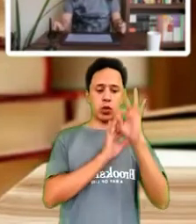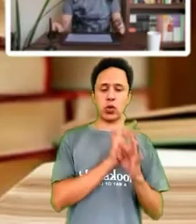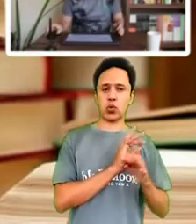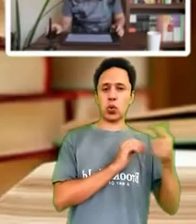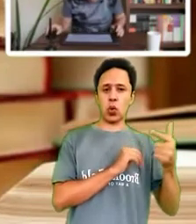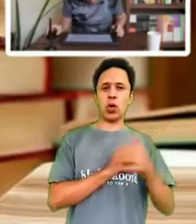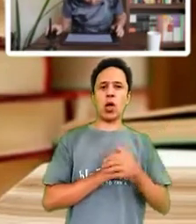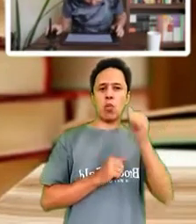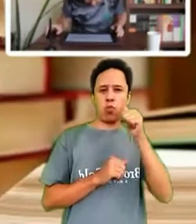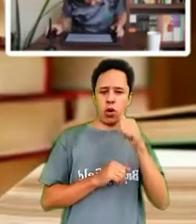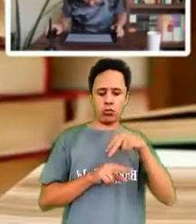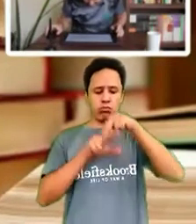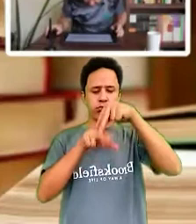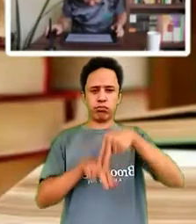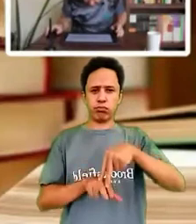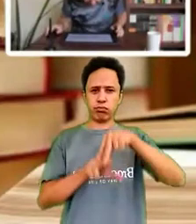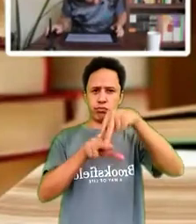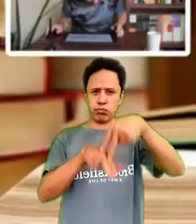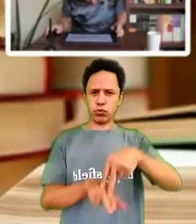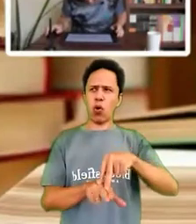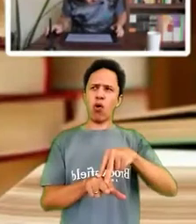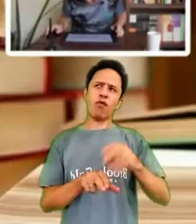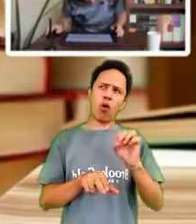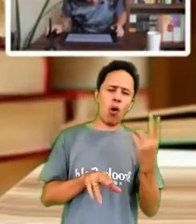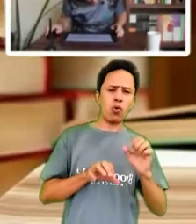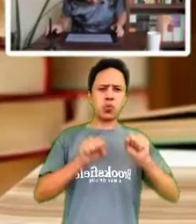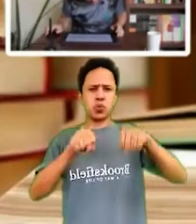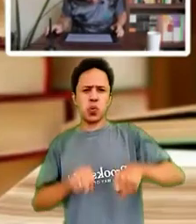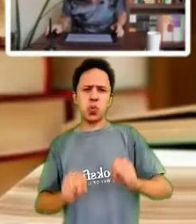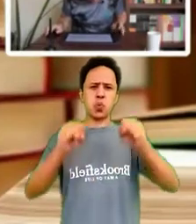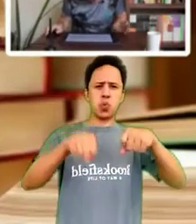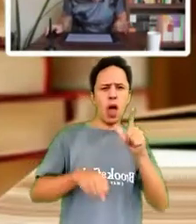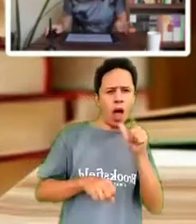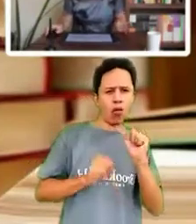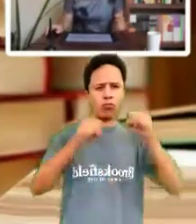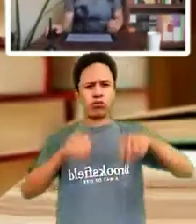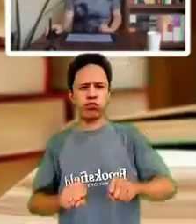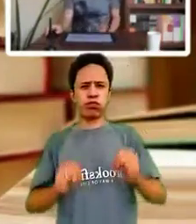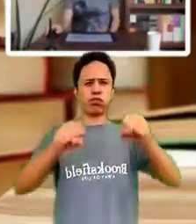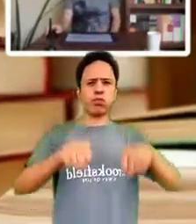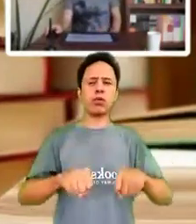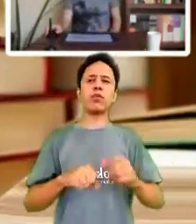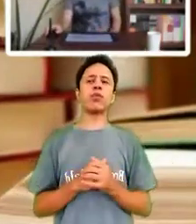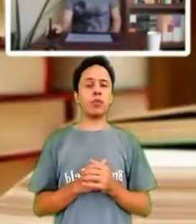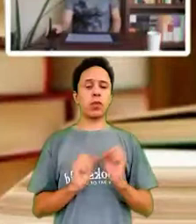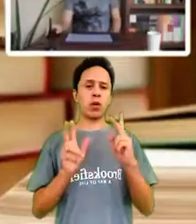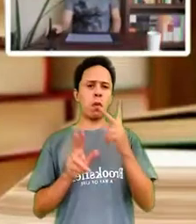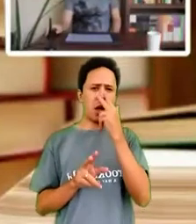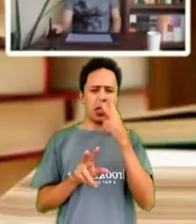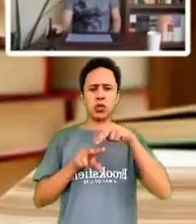não sei bem se é surf, porque parece que tem jet. Então, parece que é surf mesmo. Então,